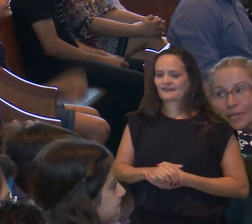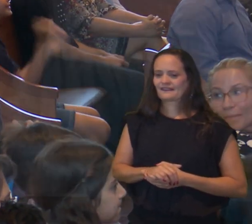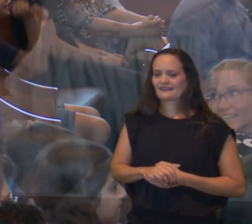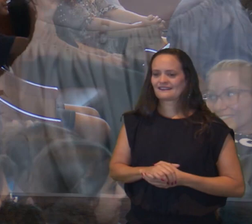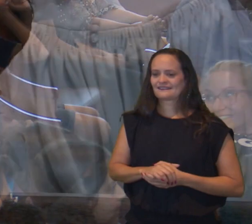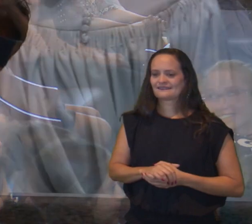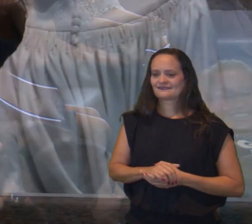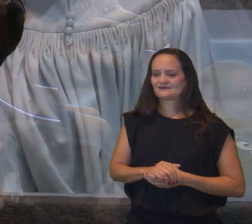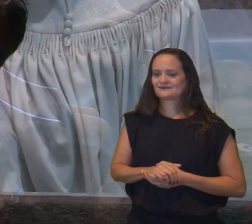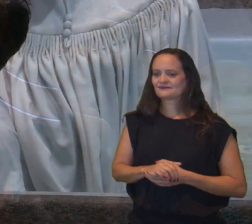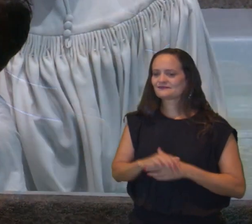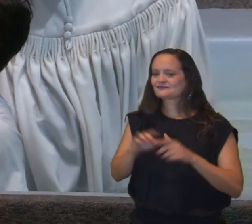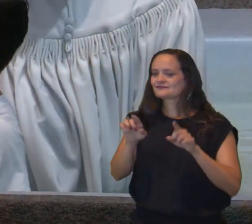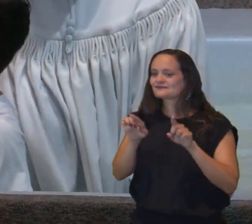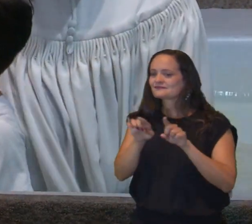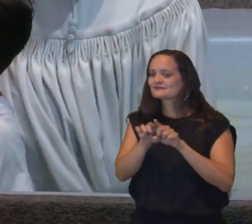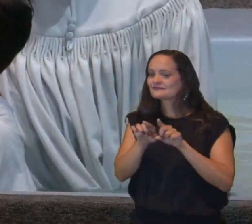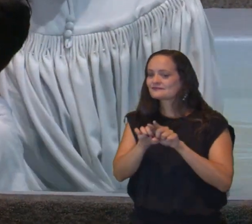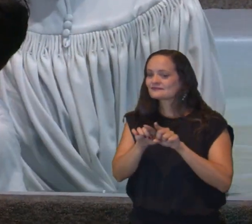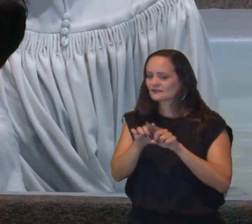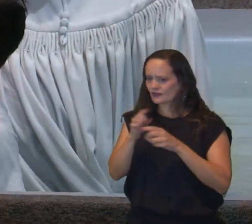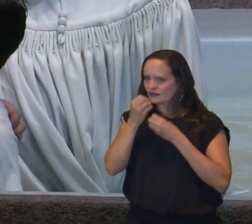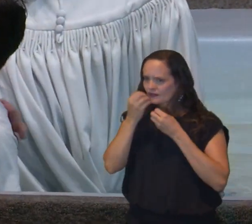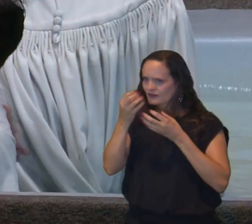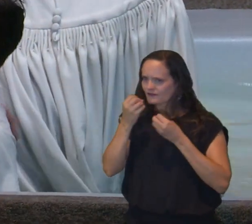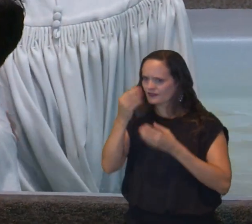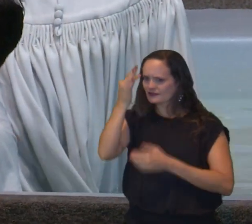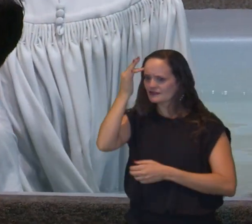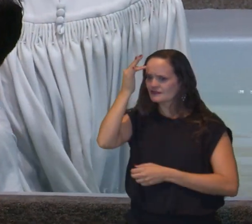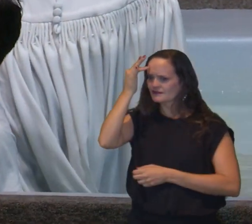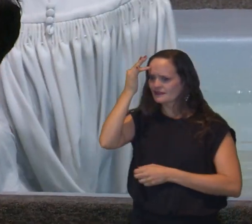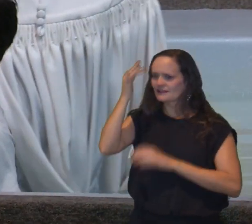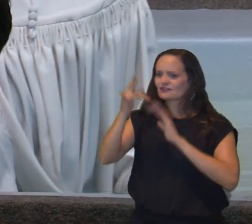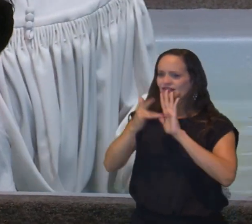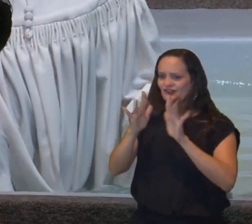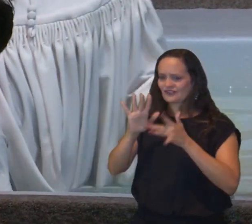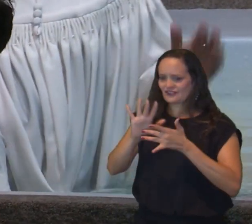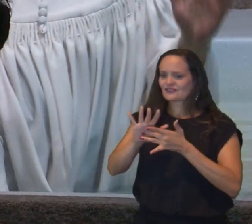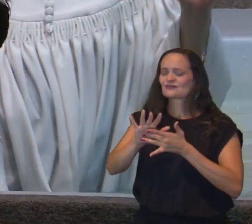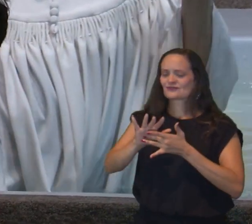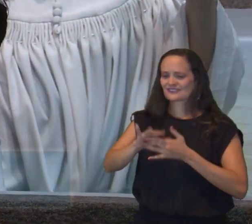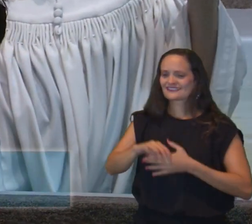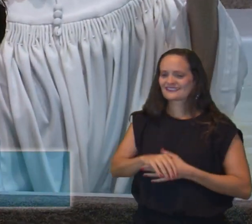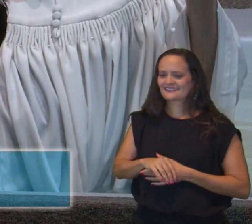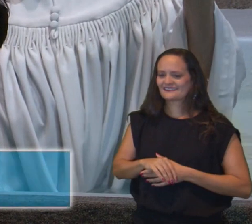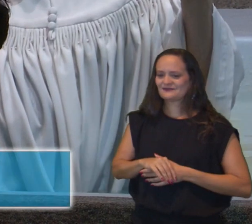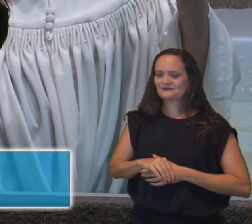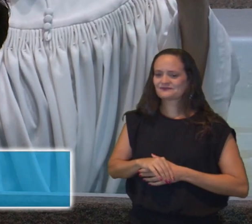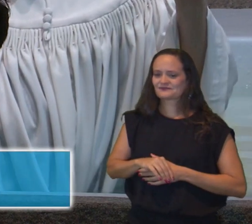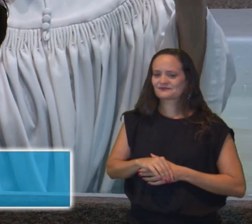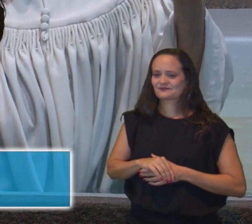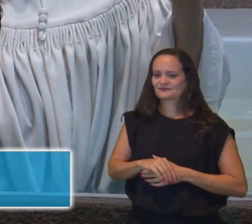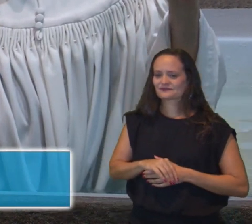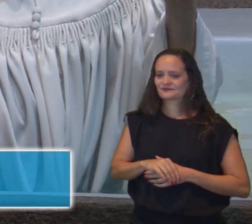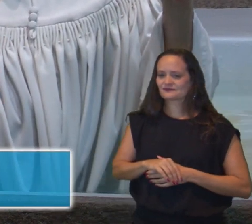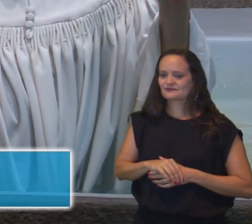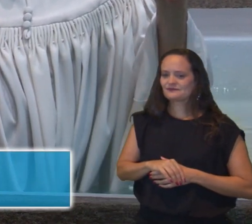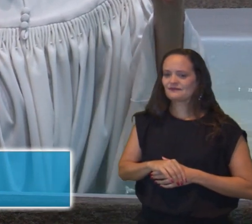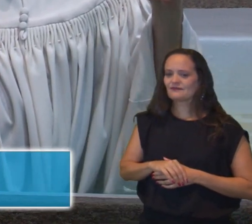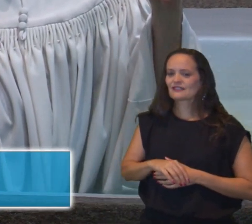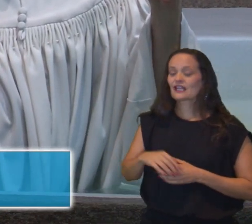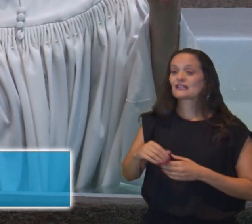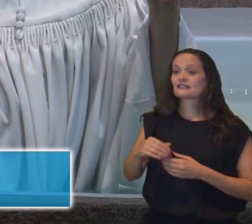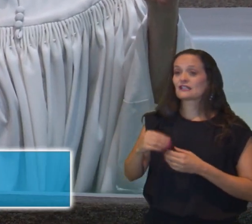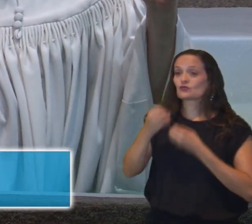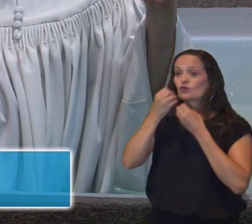João, você crê em Jesus e somente em Jesus como seu Salvador? Diante de sua declaração de